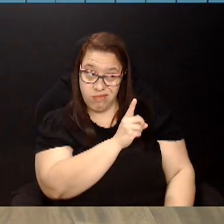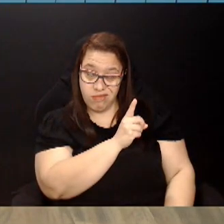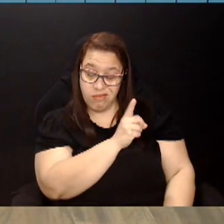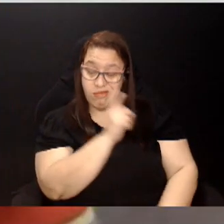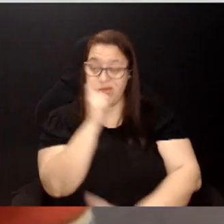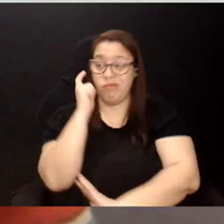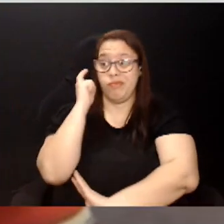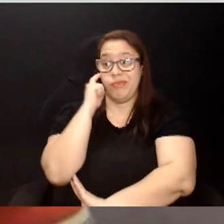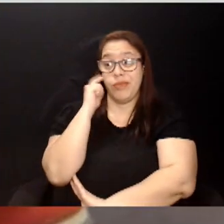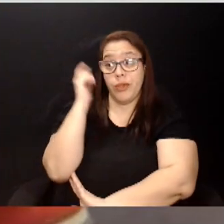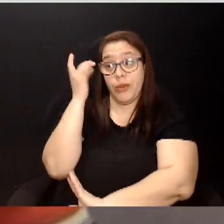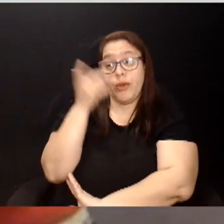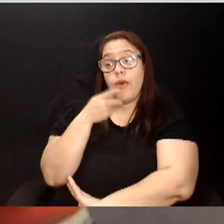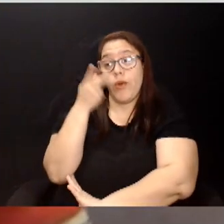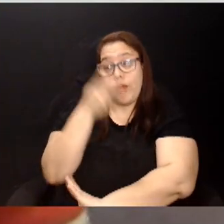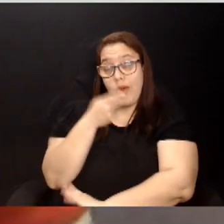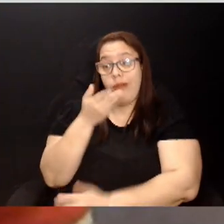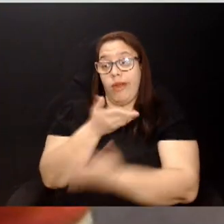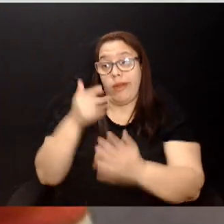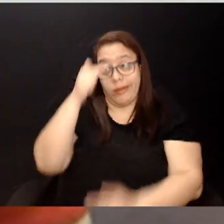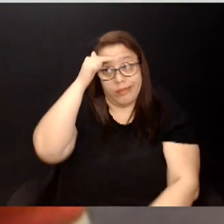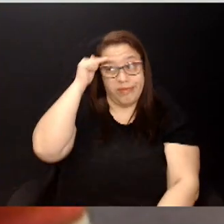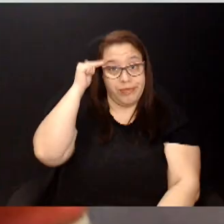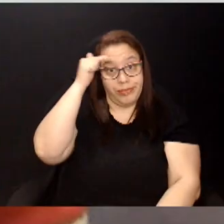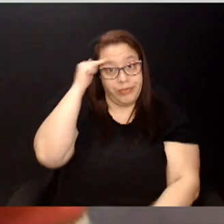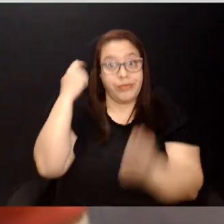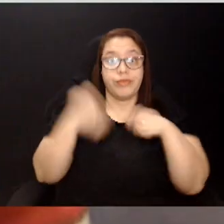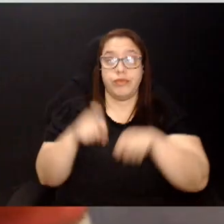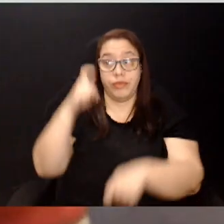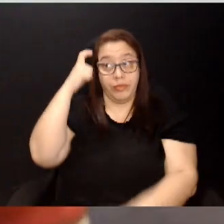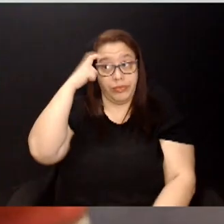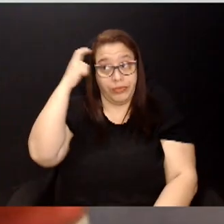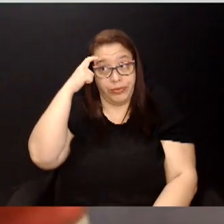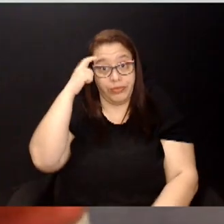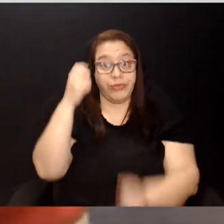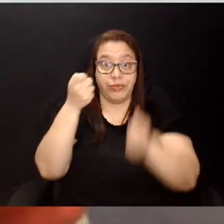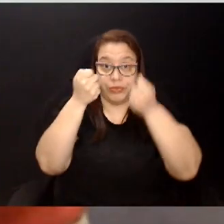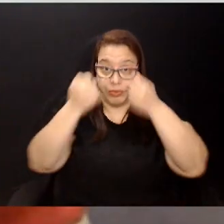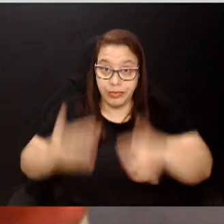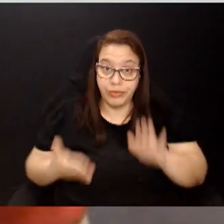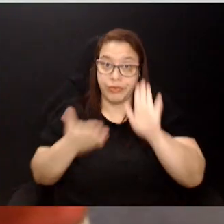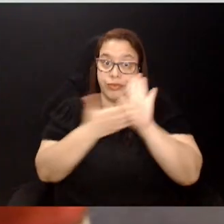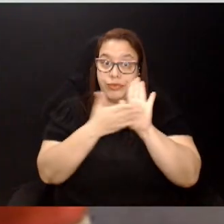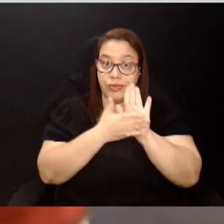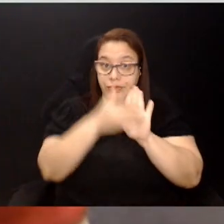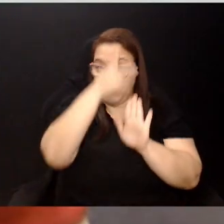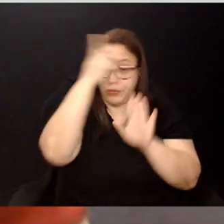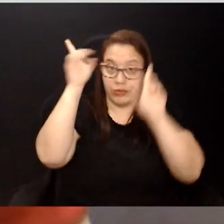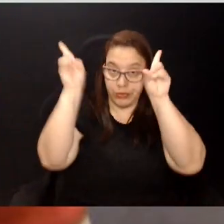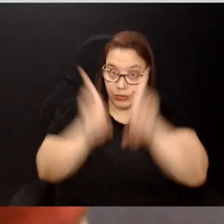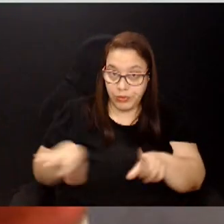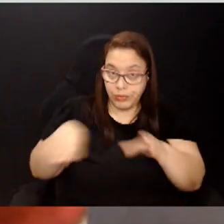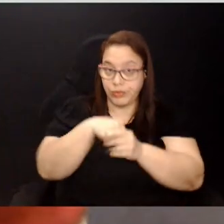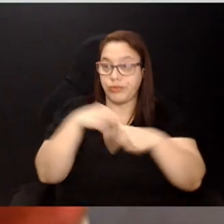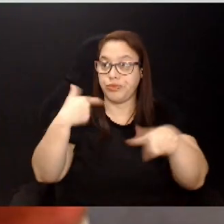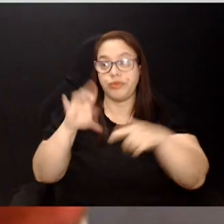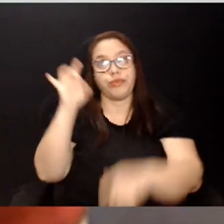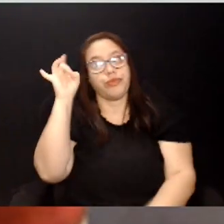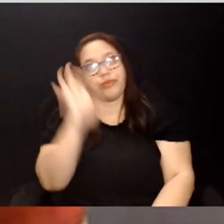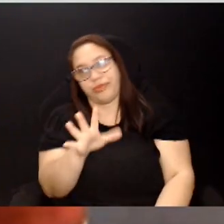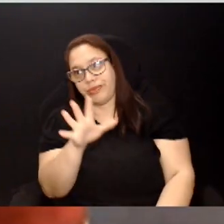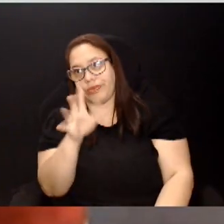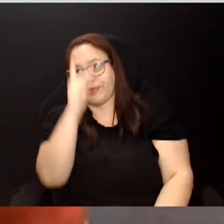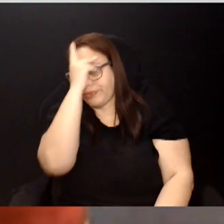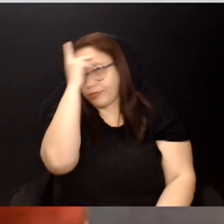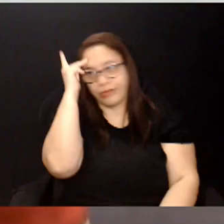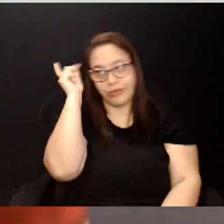Eu diria para você, Gabriel, que a gente precisa pensar na colocação da pessoa com deficiência no mercado de trabalho, não apenas quando essa pessoa